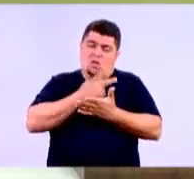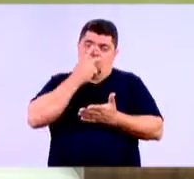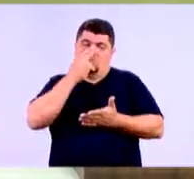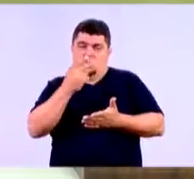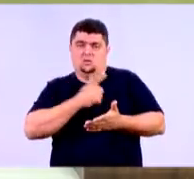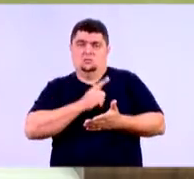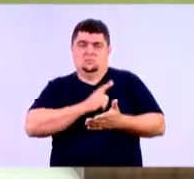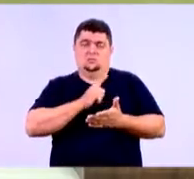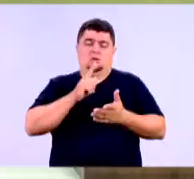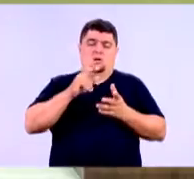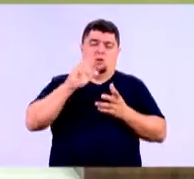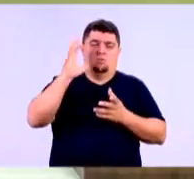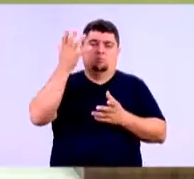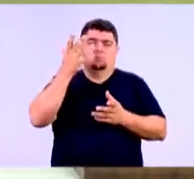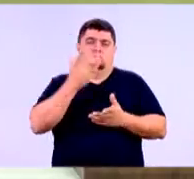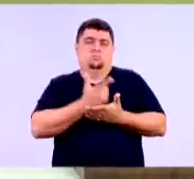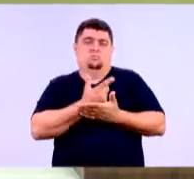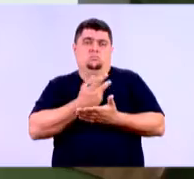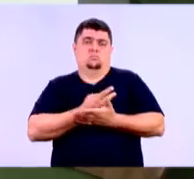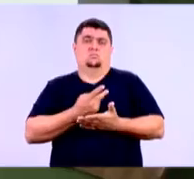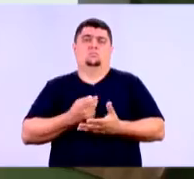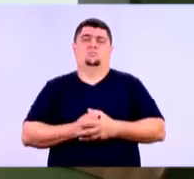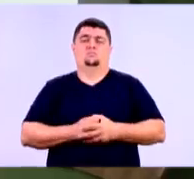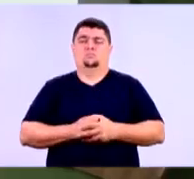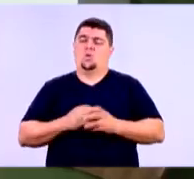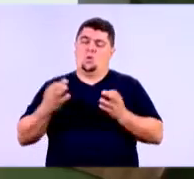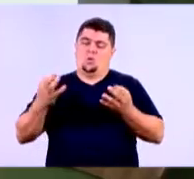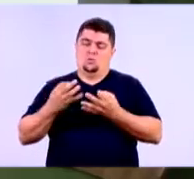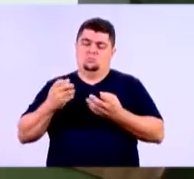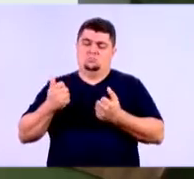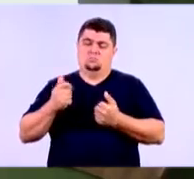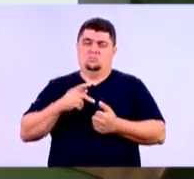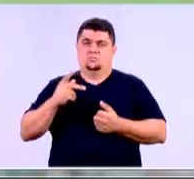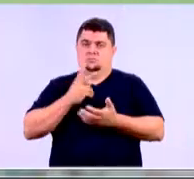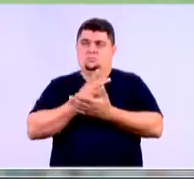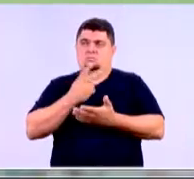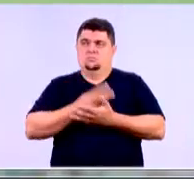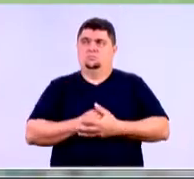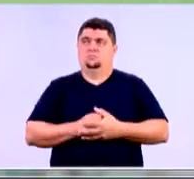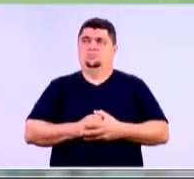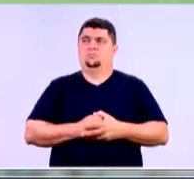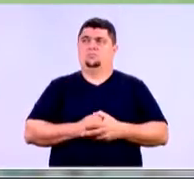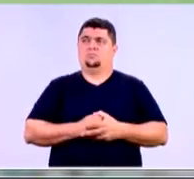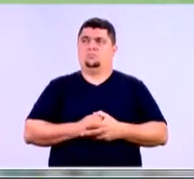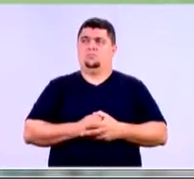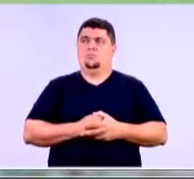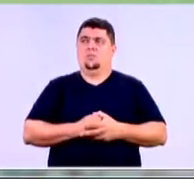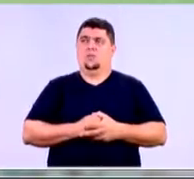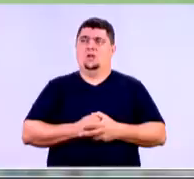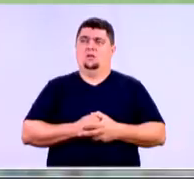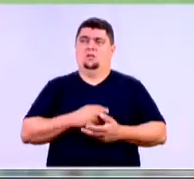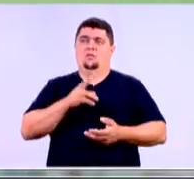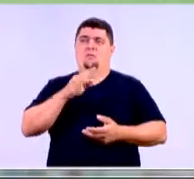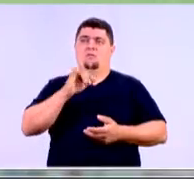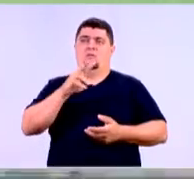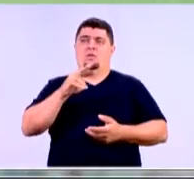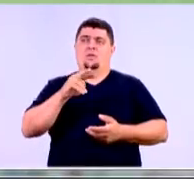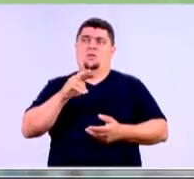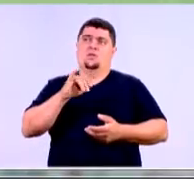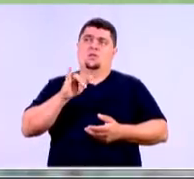esteja mais alta do que você gostaria. Ótimo, professor. Vamos continuar então? Vendas a prazos e